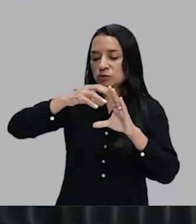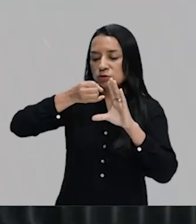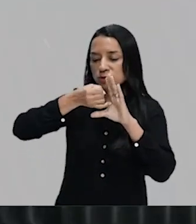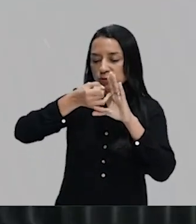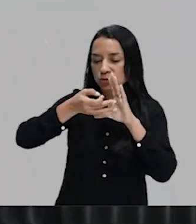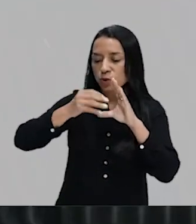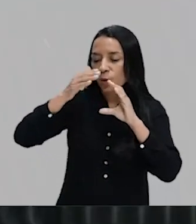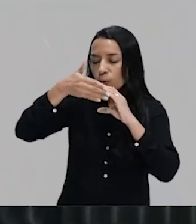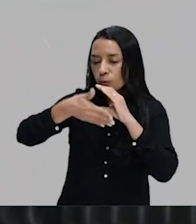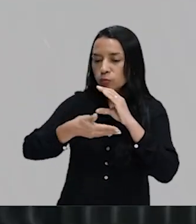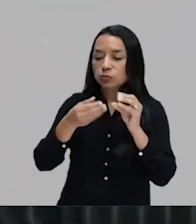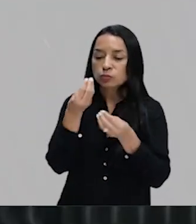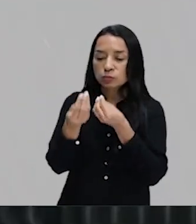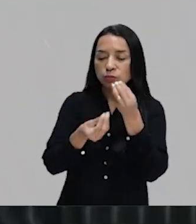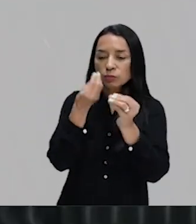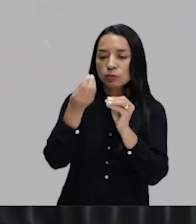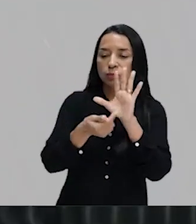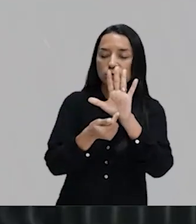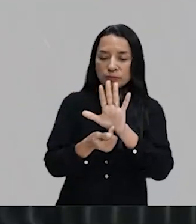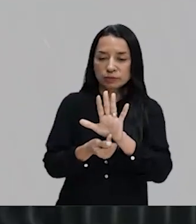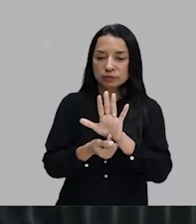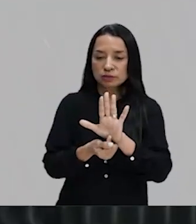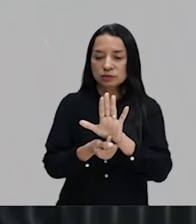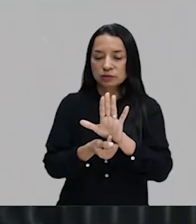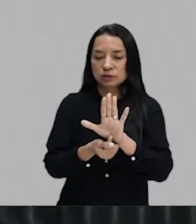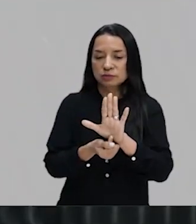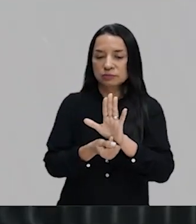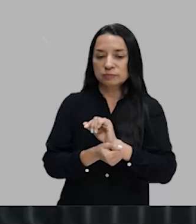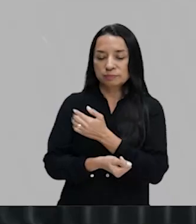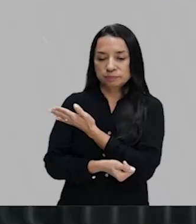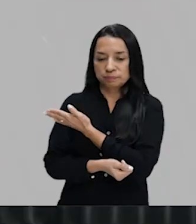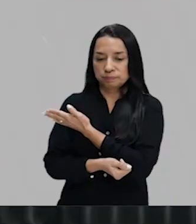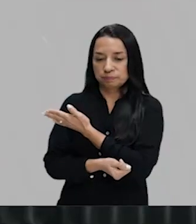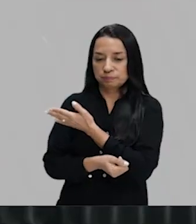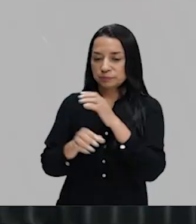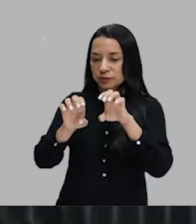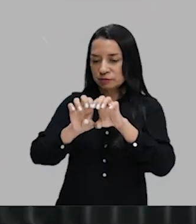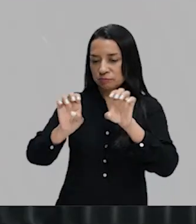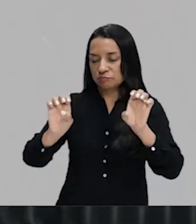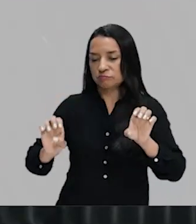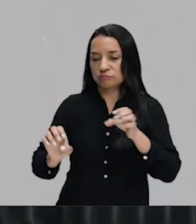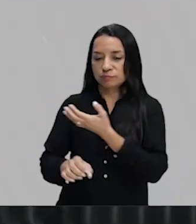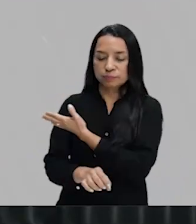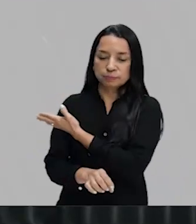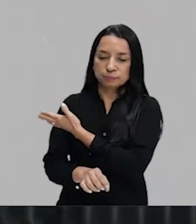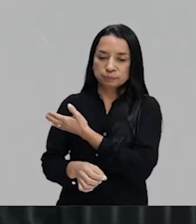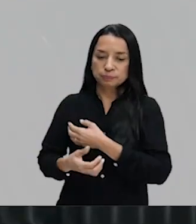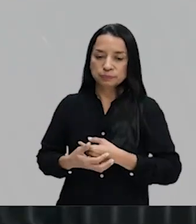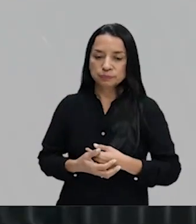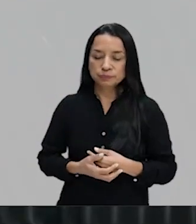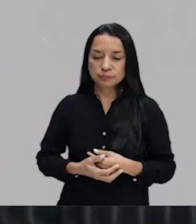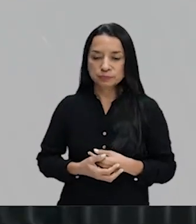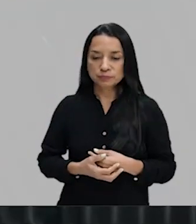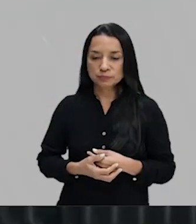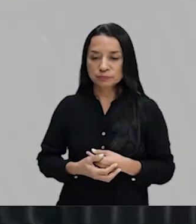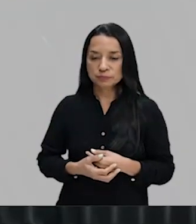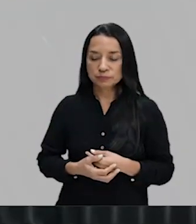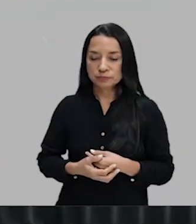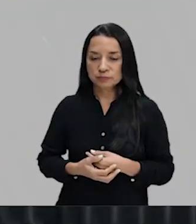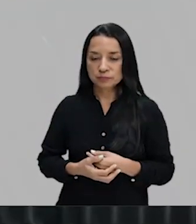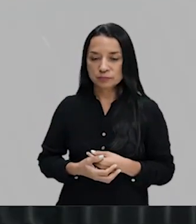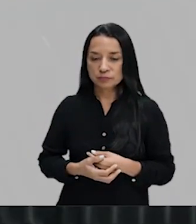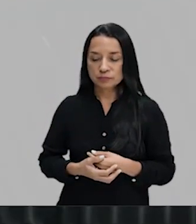apresento ela? Ó, A está contido em B, se e somente se, para qualquer